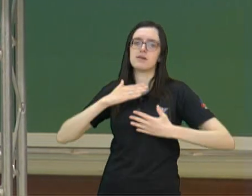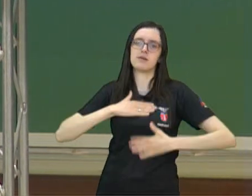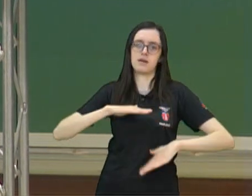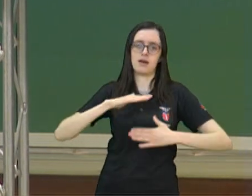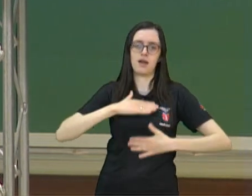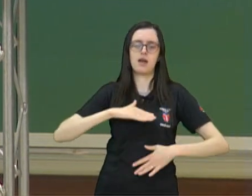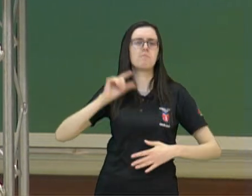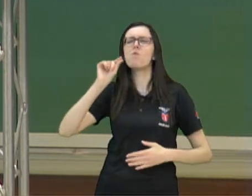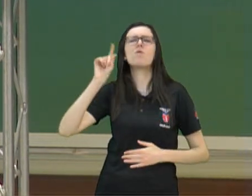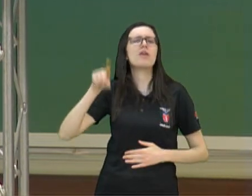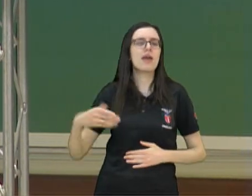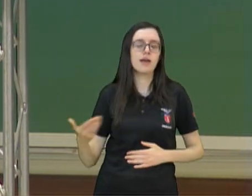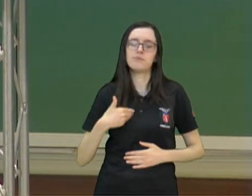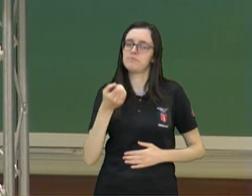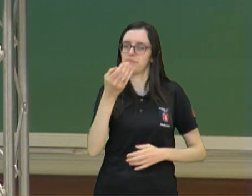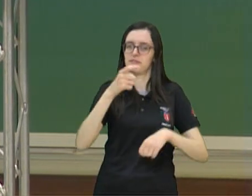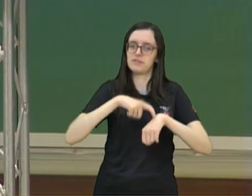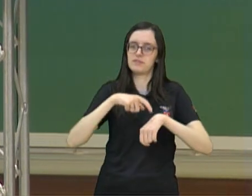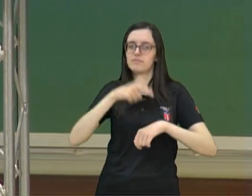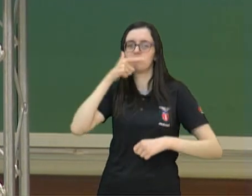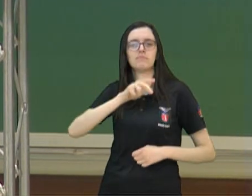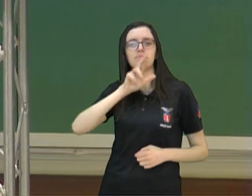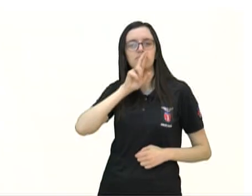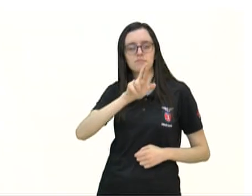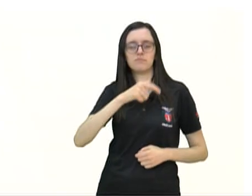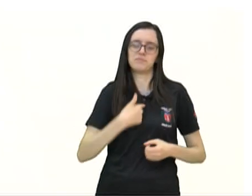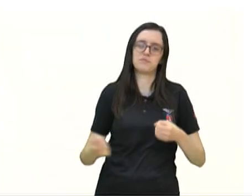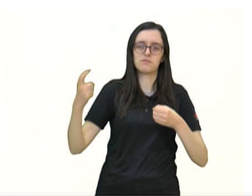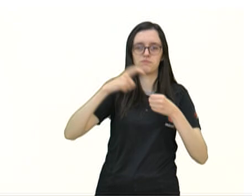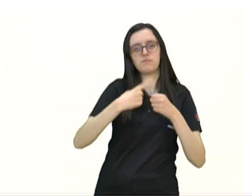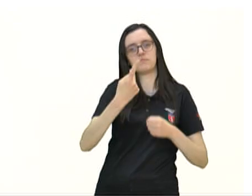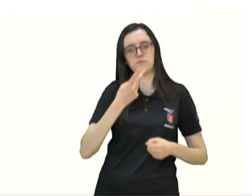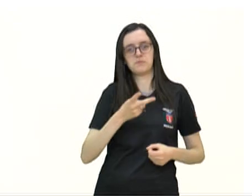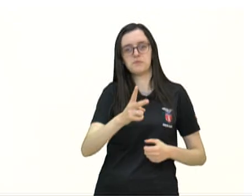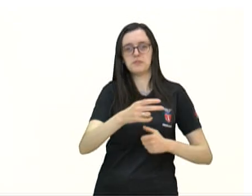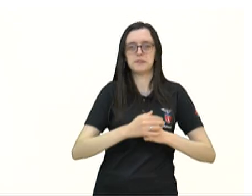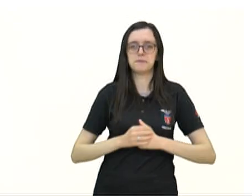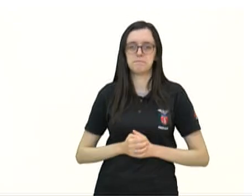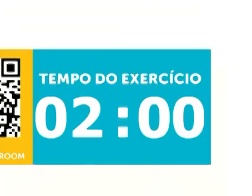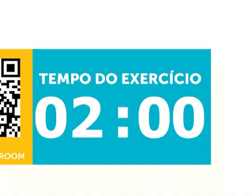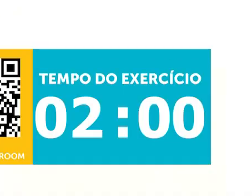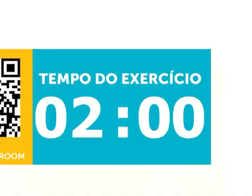seria esse tudo? Vou dar um tempinho para vocês responderem e eu volto para a gente continuar.